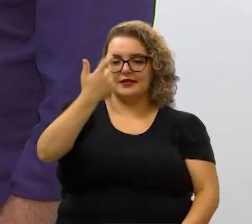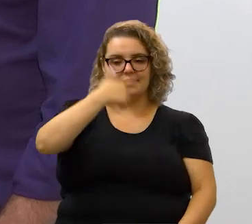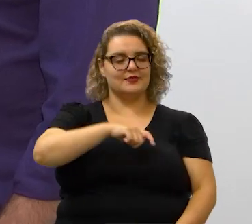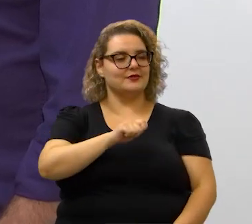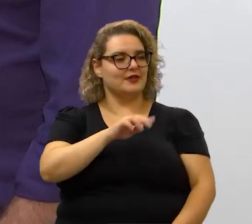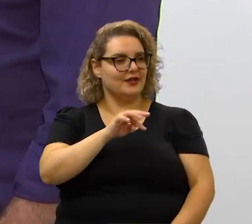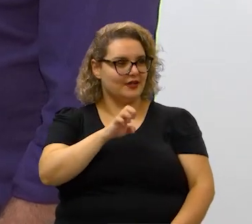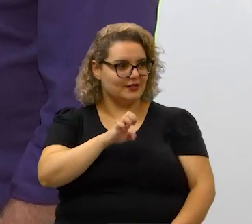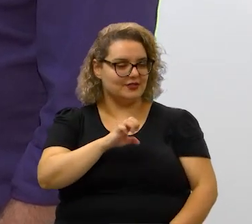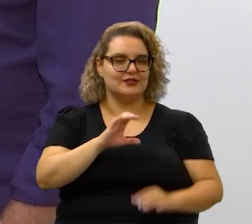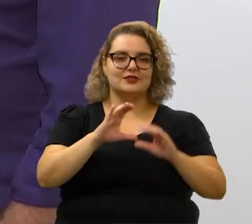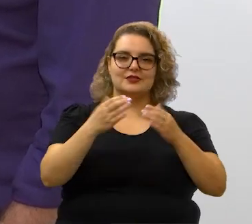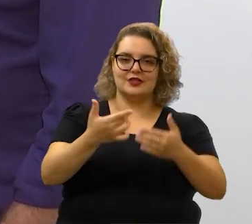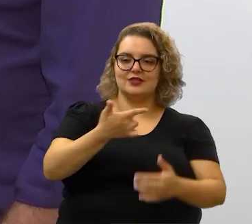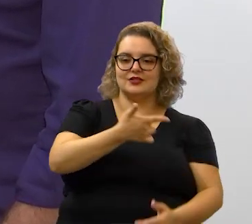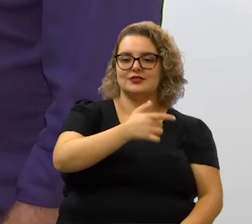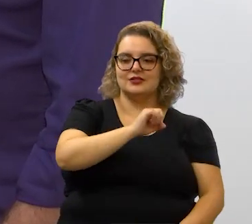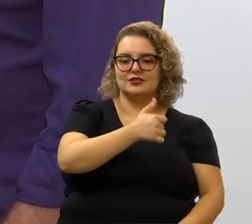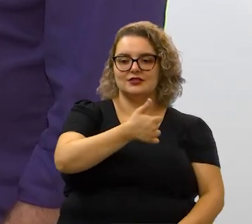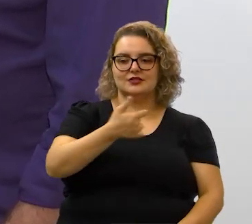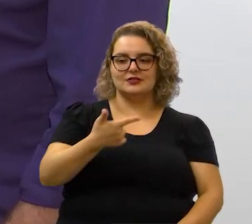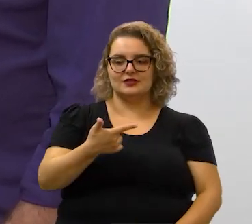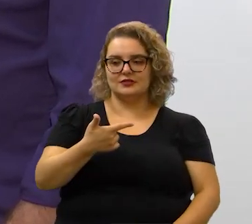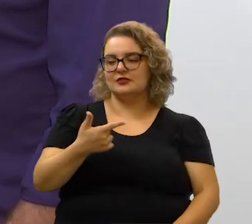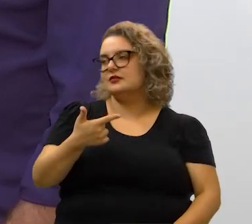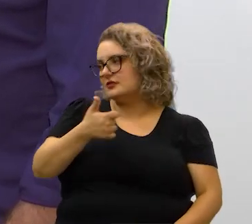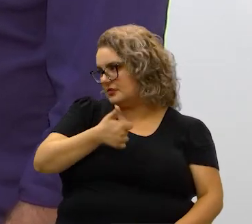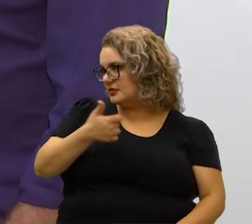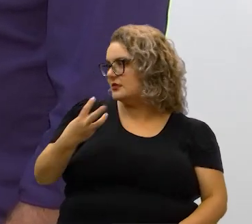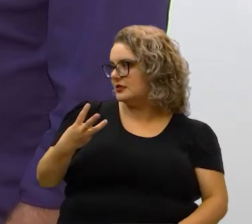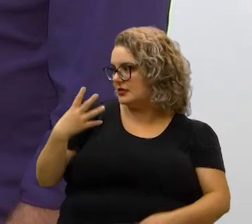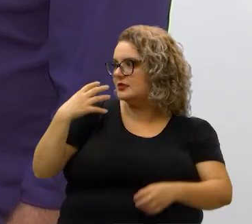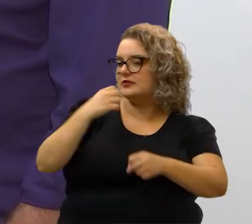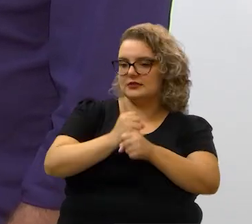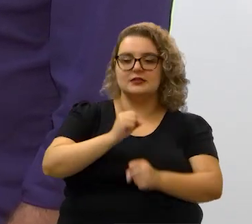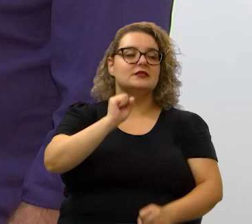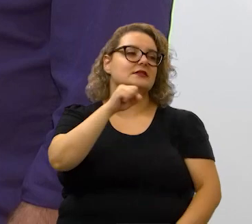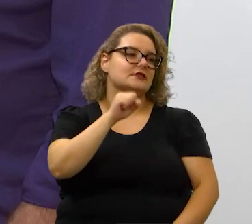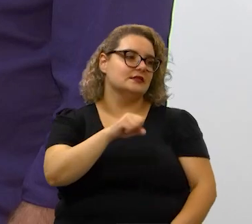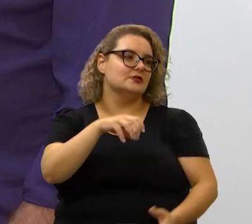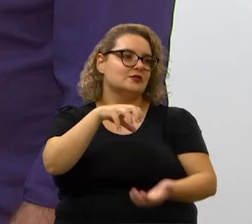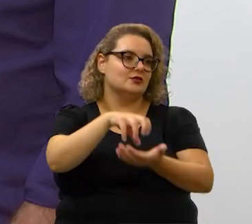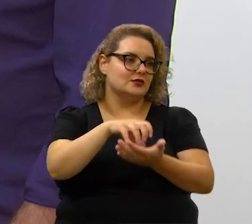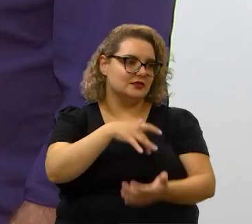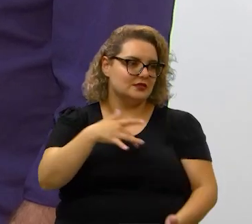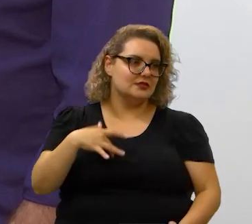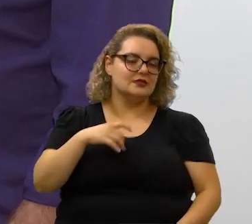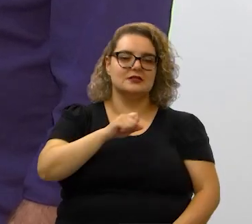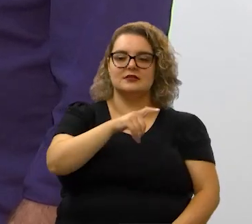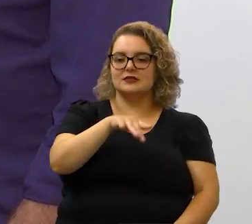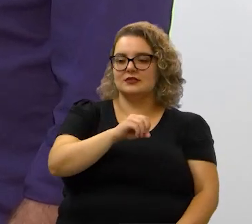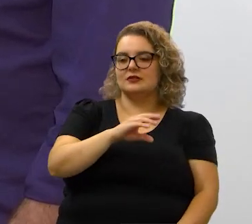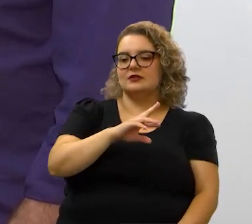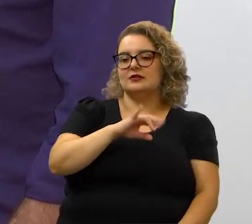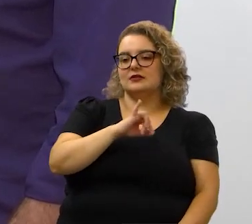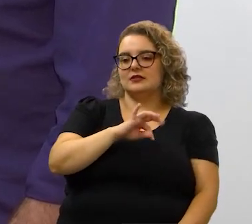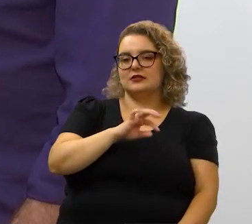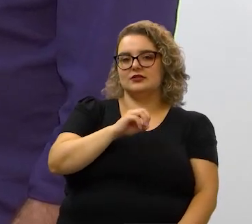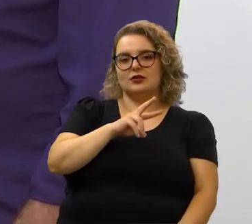agente comunitária de saúde desde 2012. Ou seja, 13 anos. Isso, aqui no Centro de Saúde São Cristóvão,